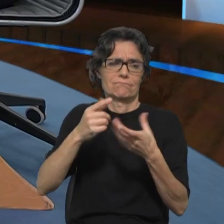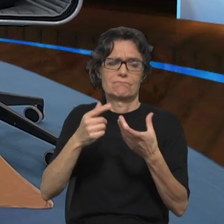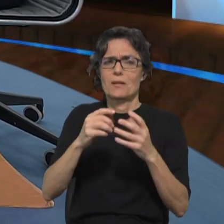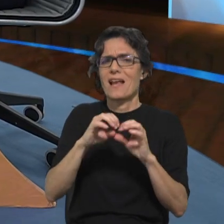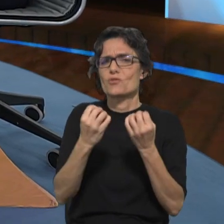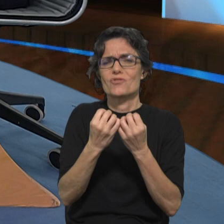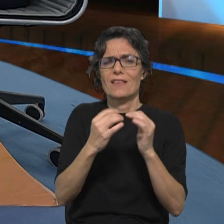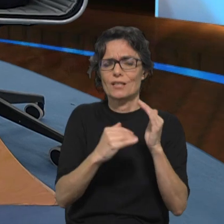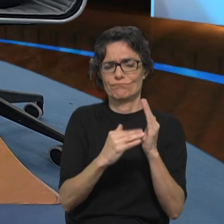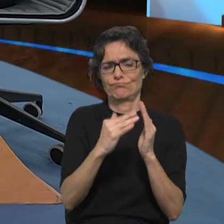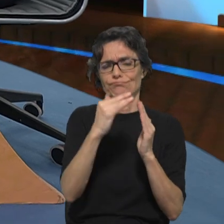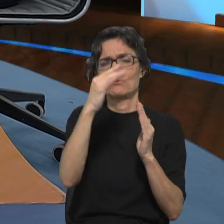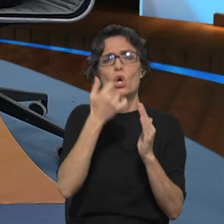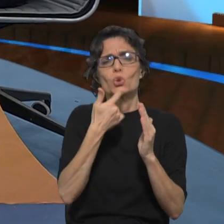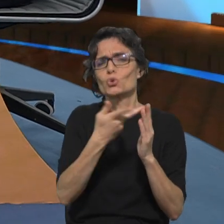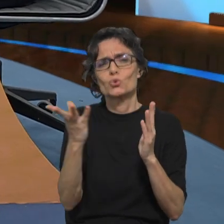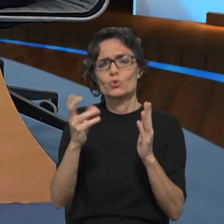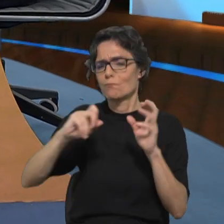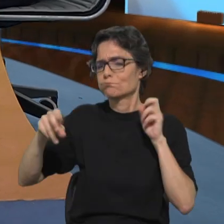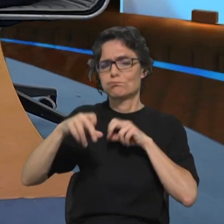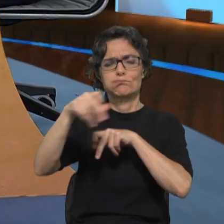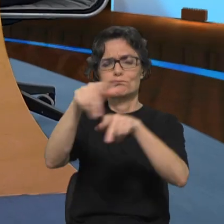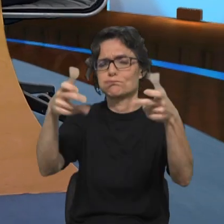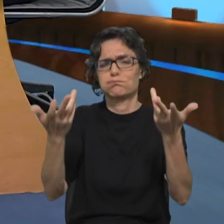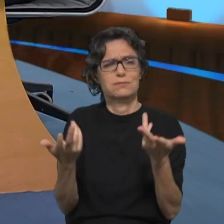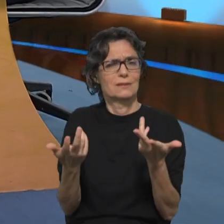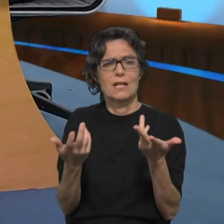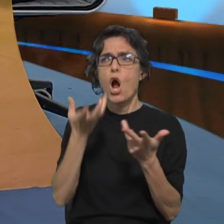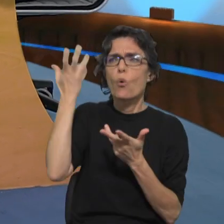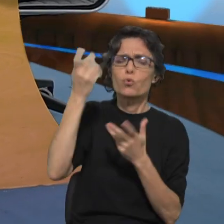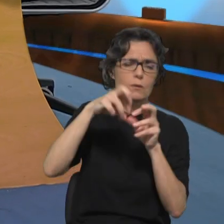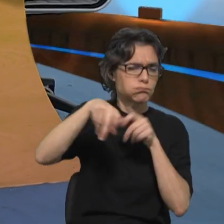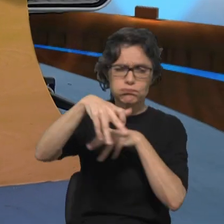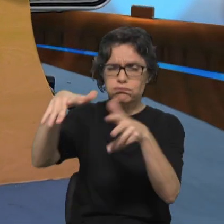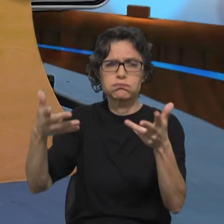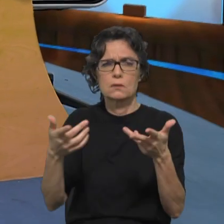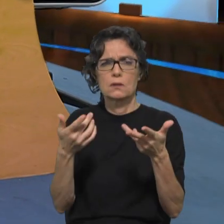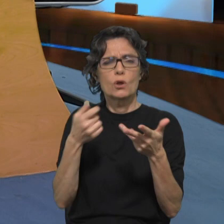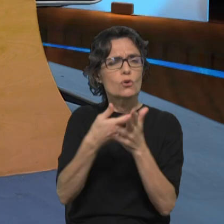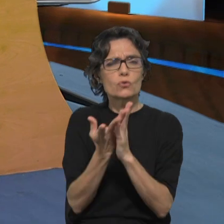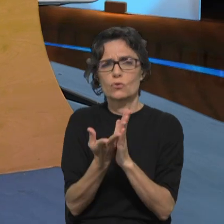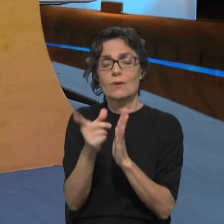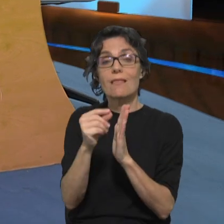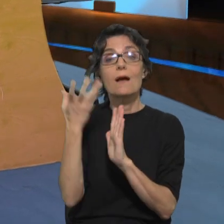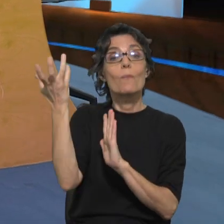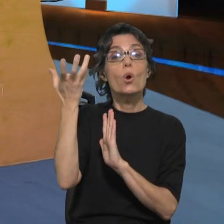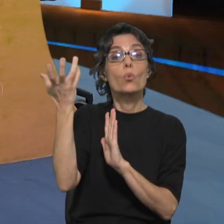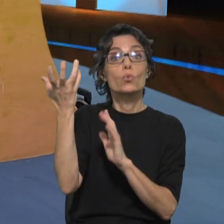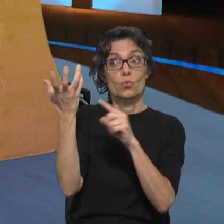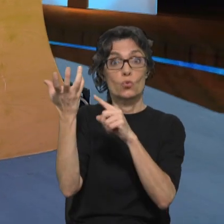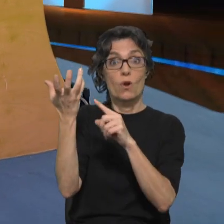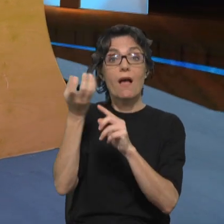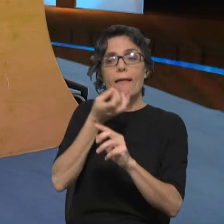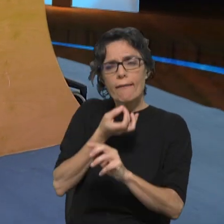sociais, em todas as regiões do país, em todas as culturas. E até há culturas que ainda